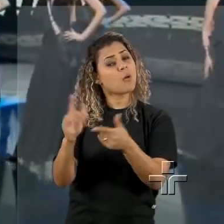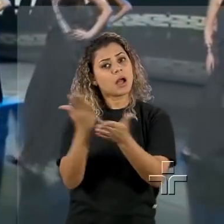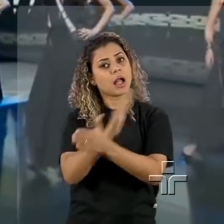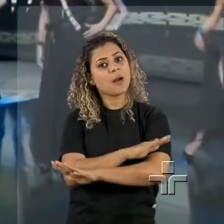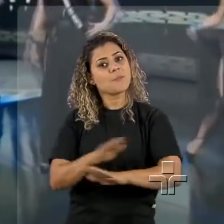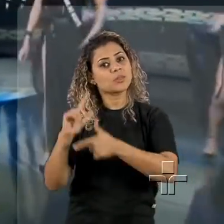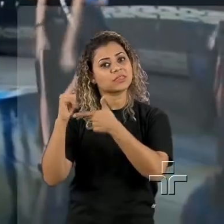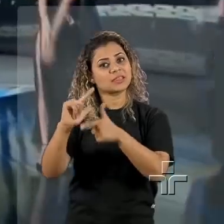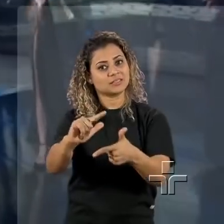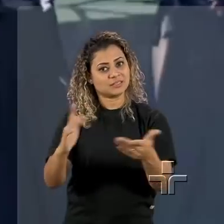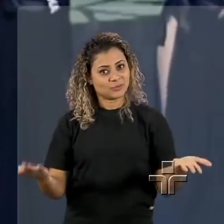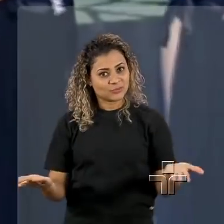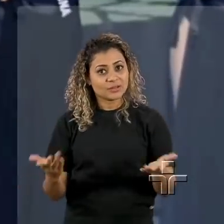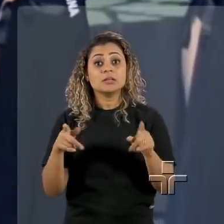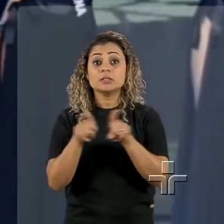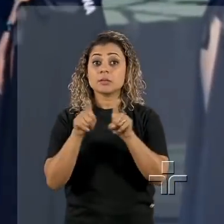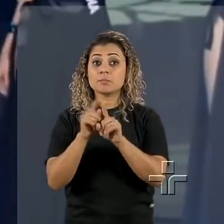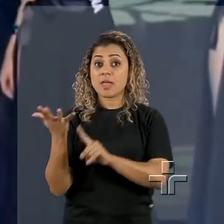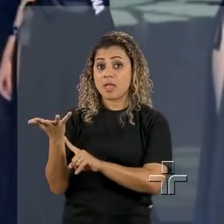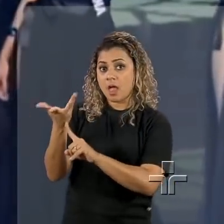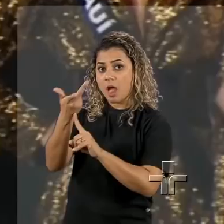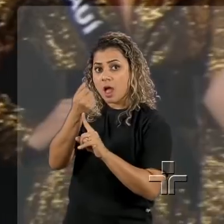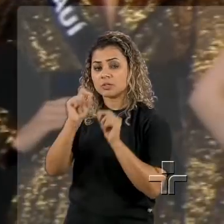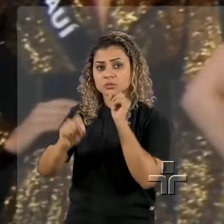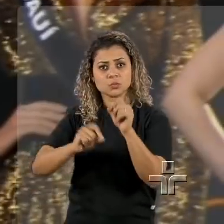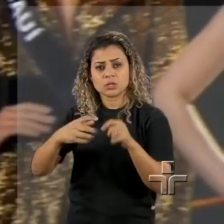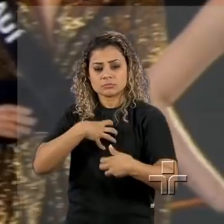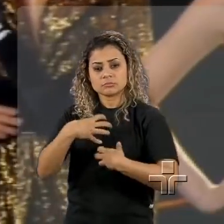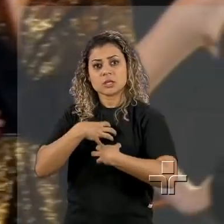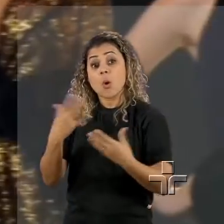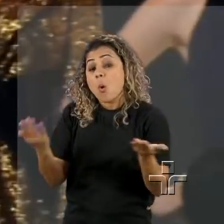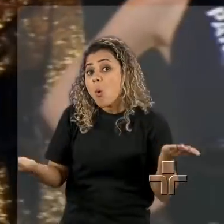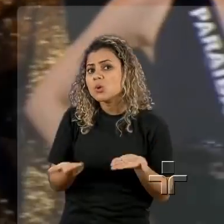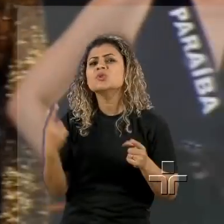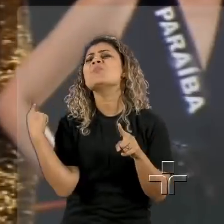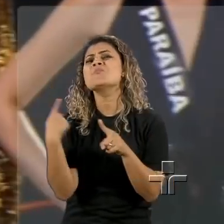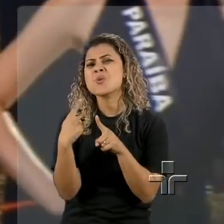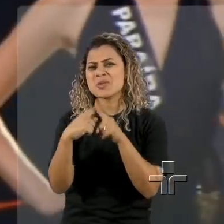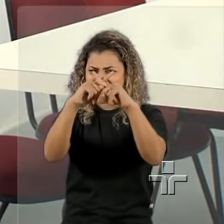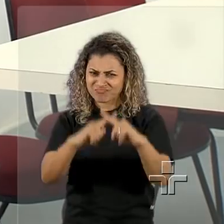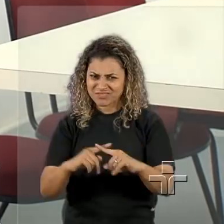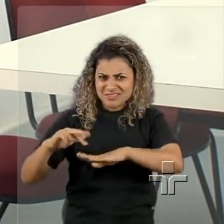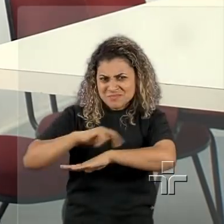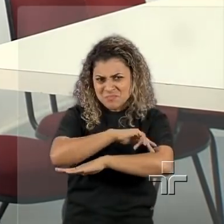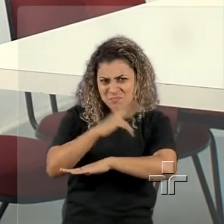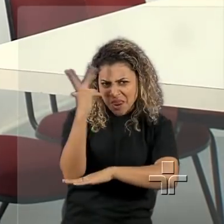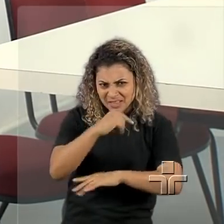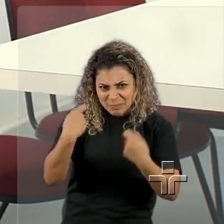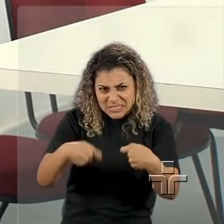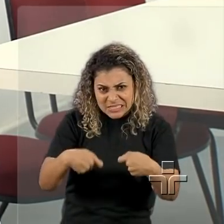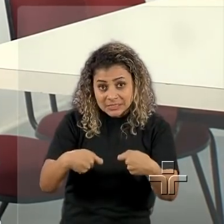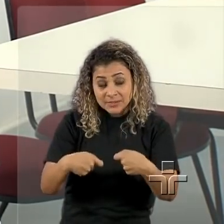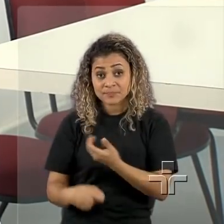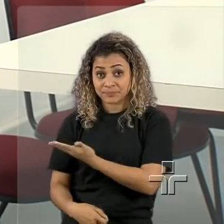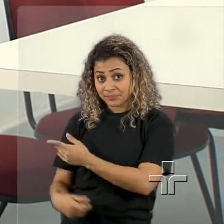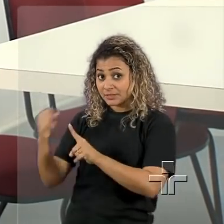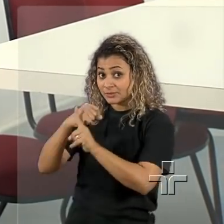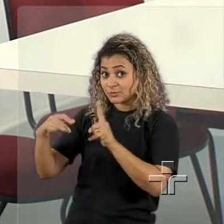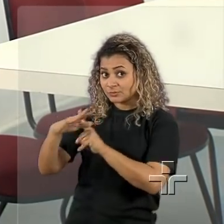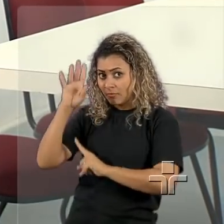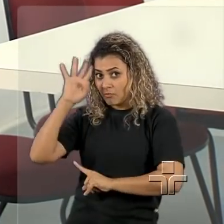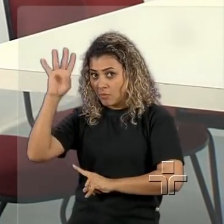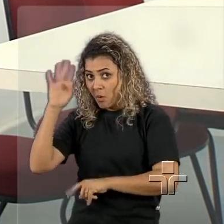franquias de concursos de beleza internacionais. A prova do biquíni, uma das mais tradicionais, foi abolida pelo Miss Mundo